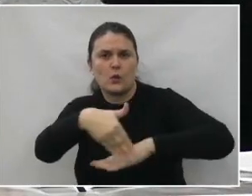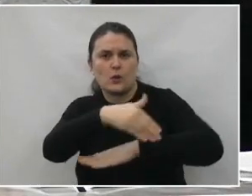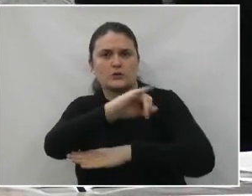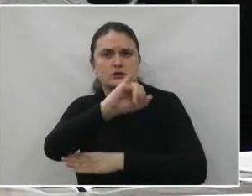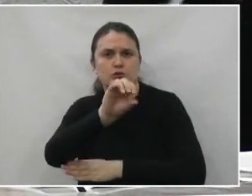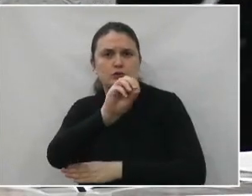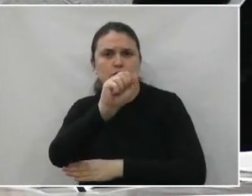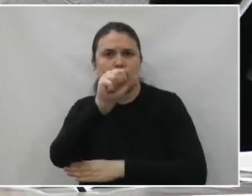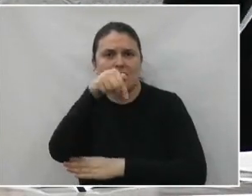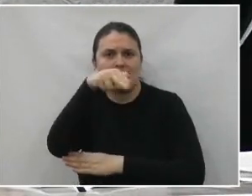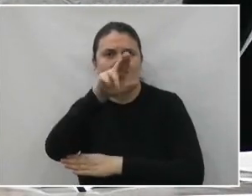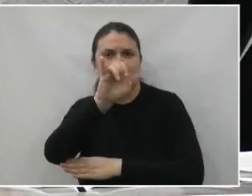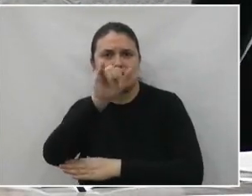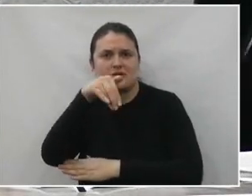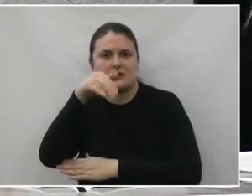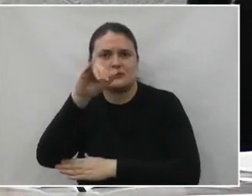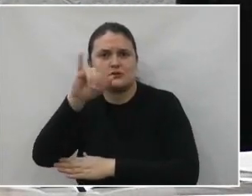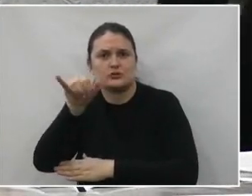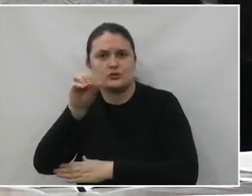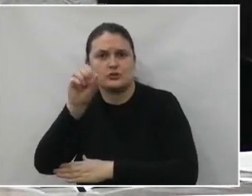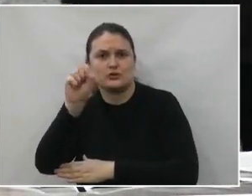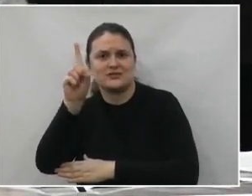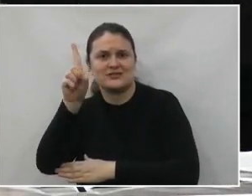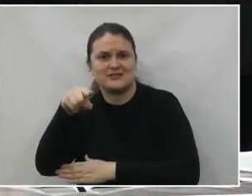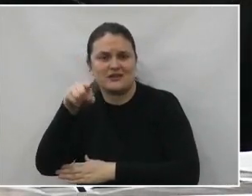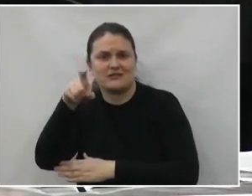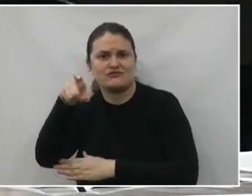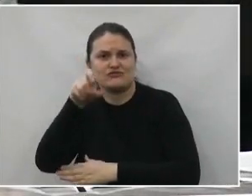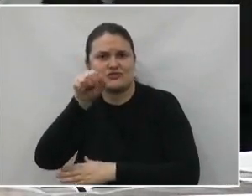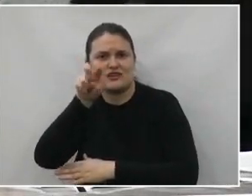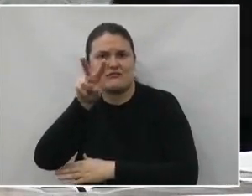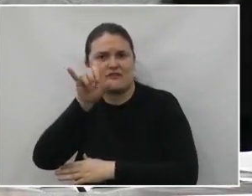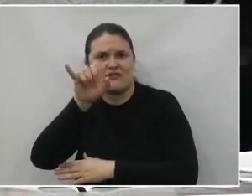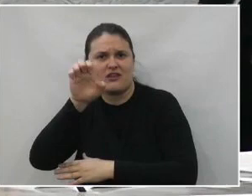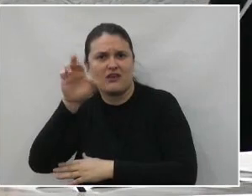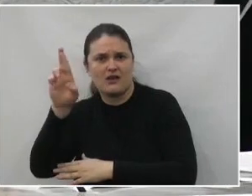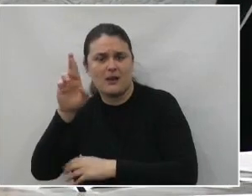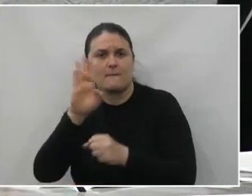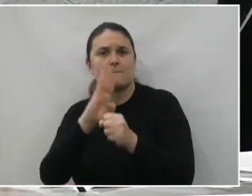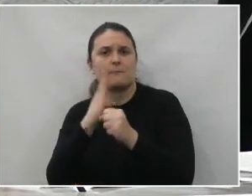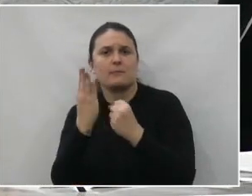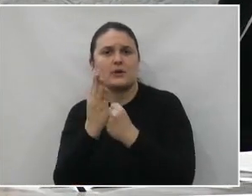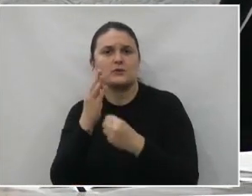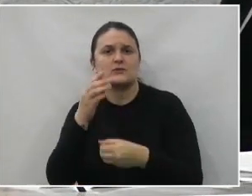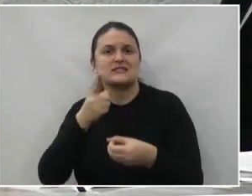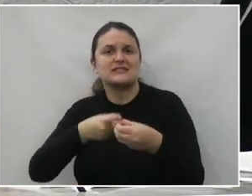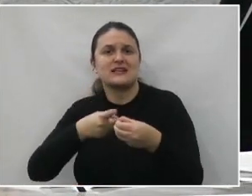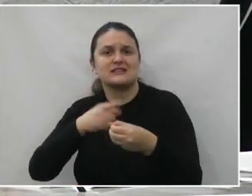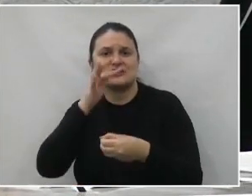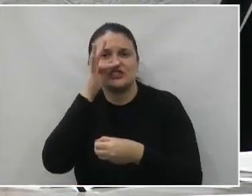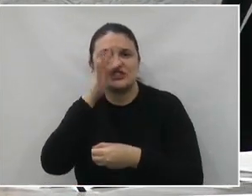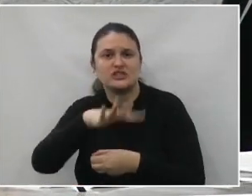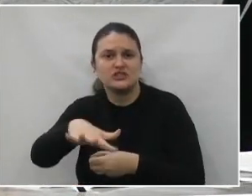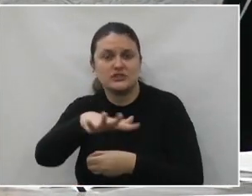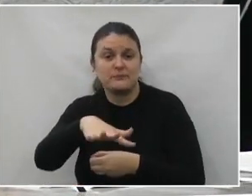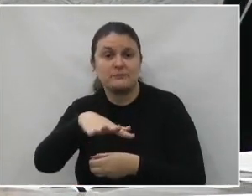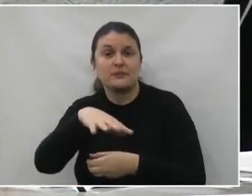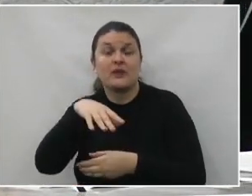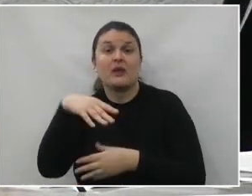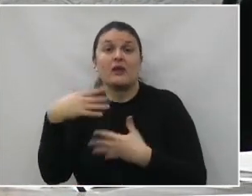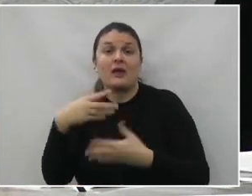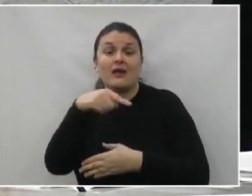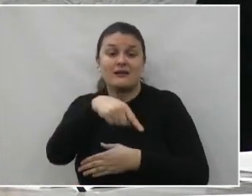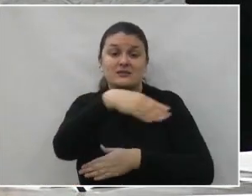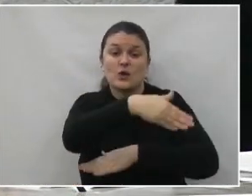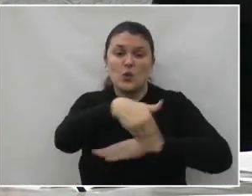da Silva Xavier, no bairro Cidade Jardim. Justificativa: esta via tornou-se local